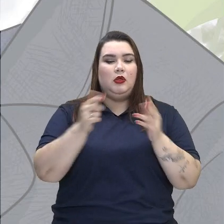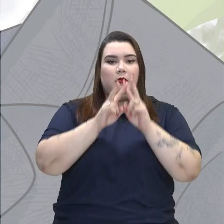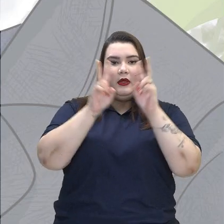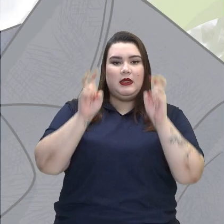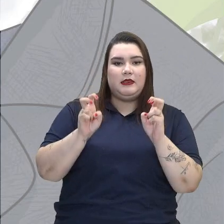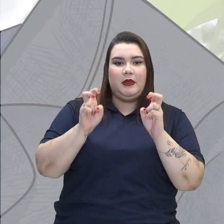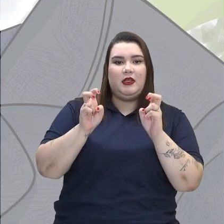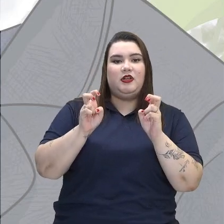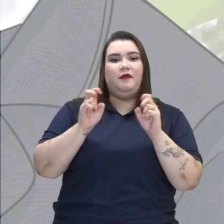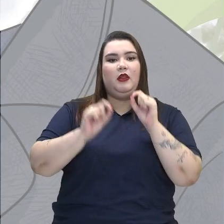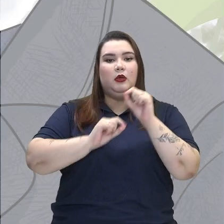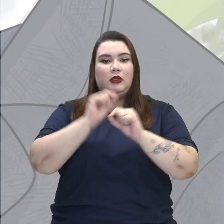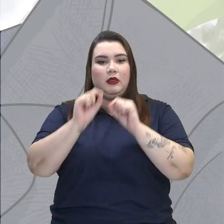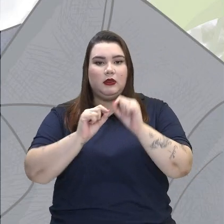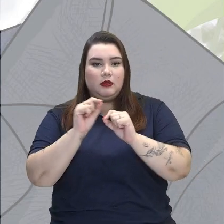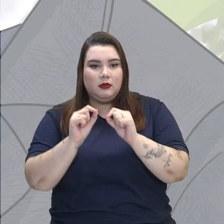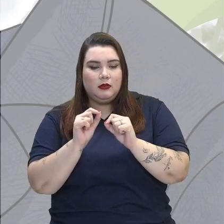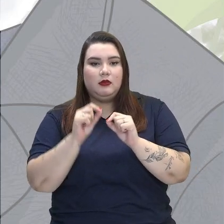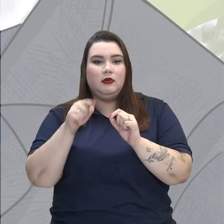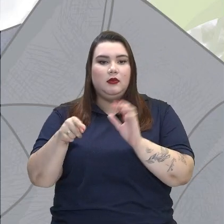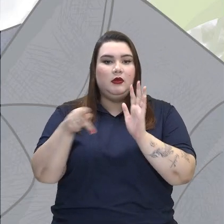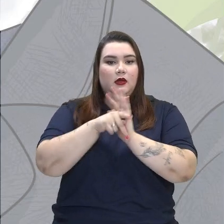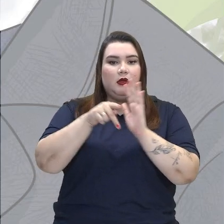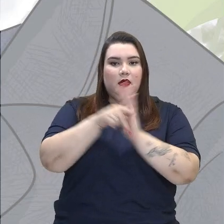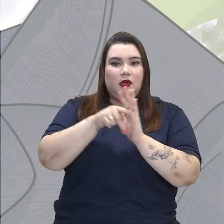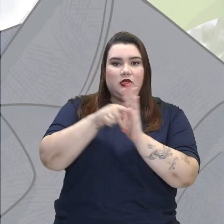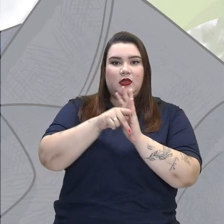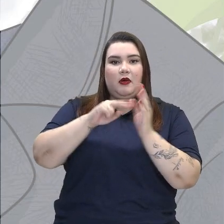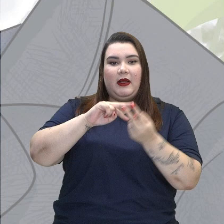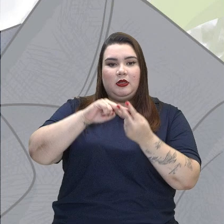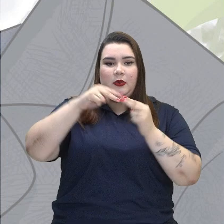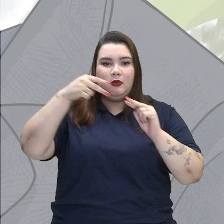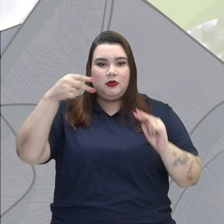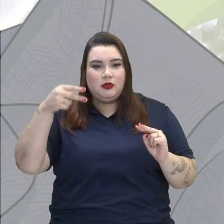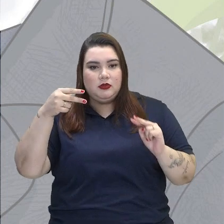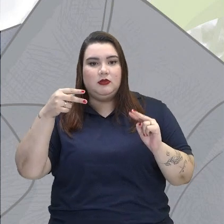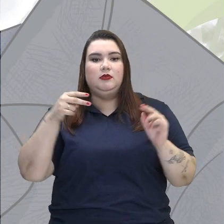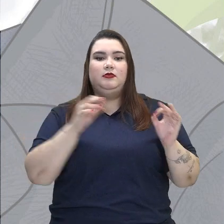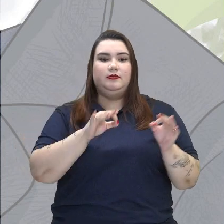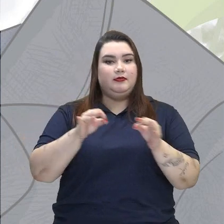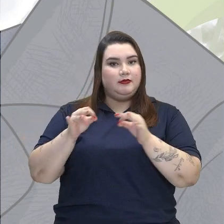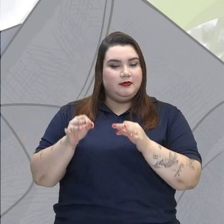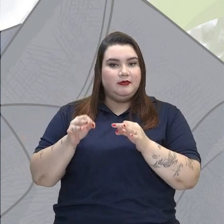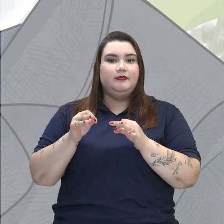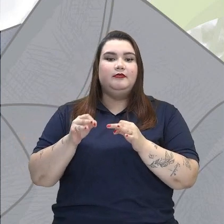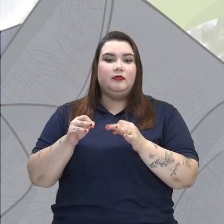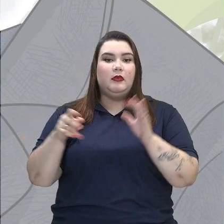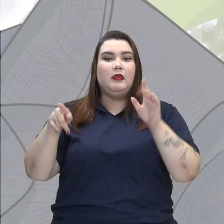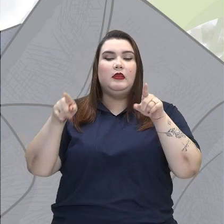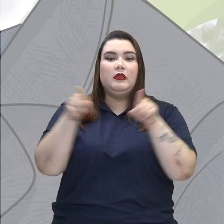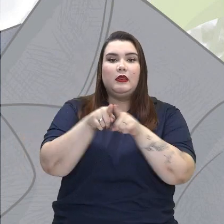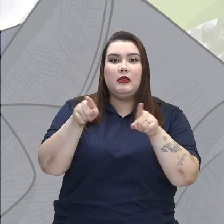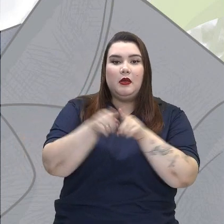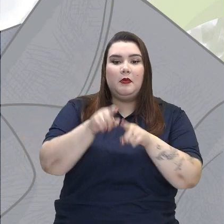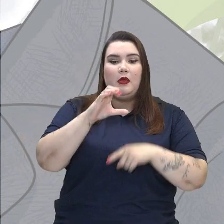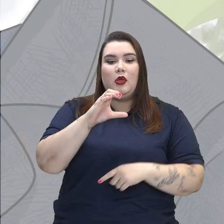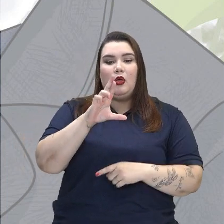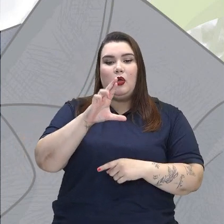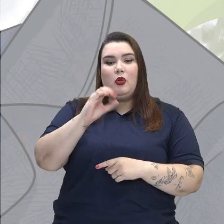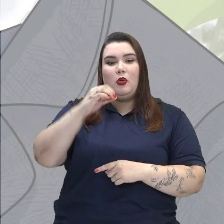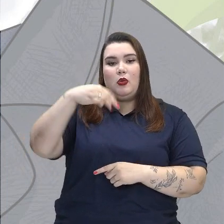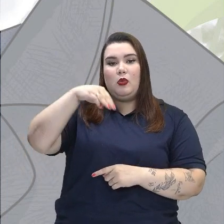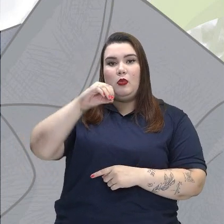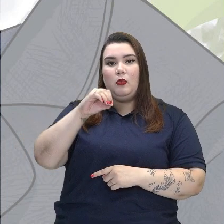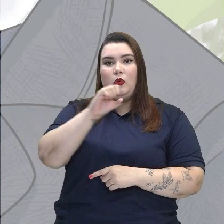que é a molécula aí da hereditariedade, que contém a informação genética, e cromossomos, que é como o DNA se